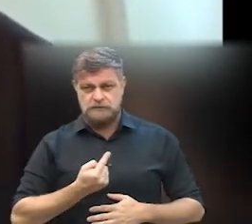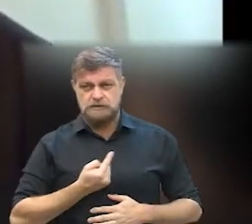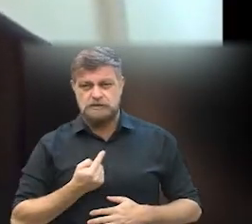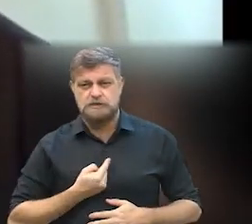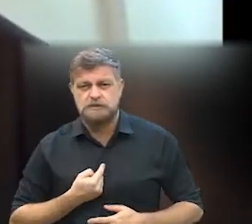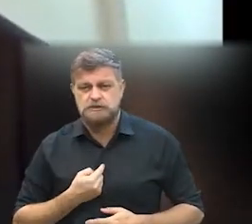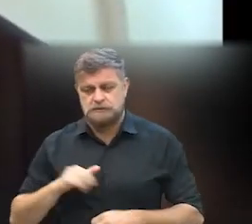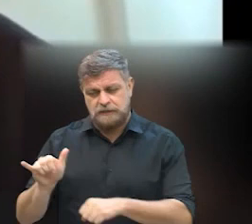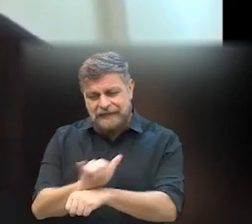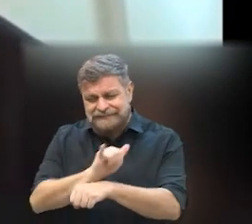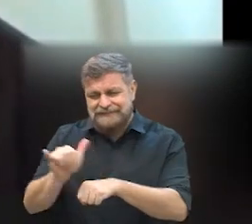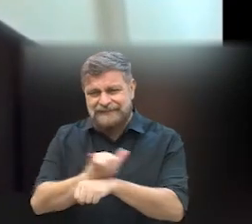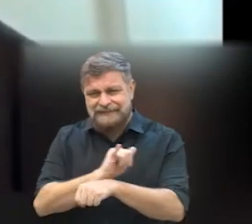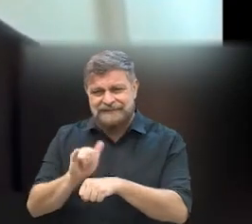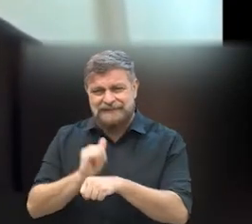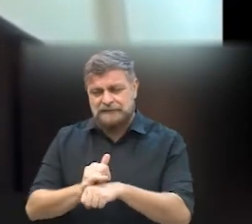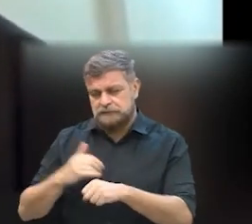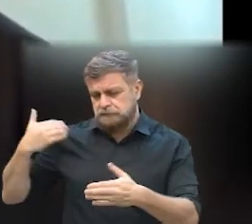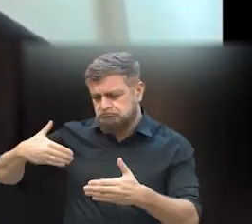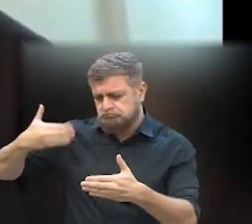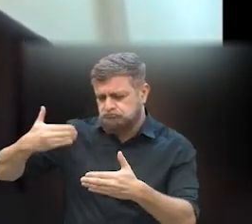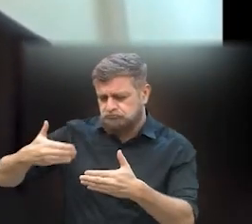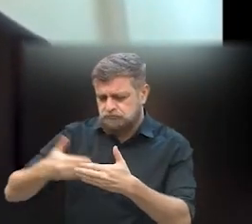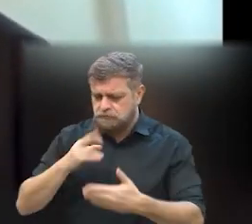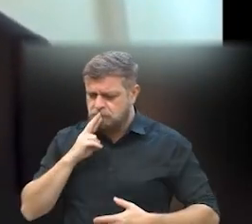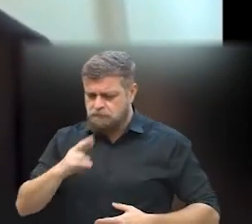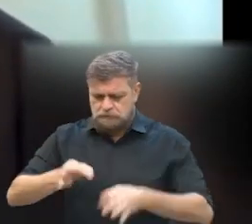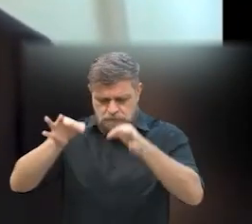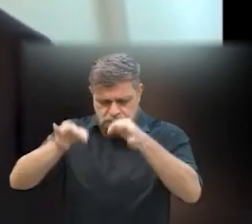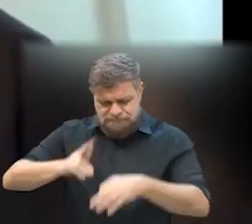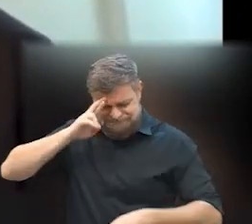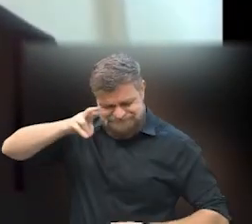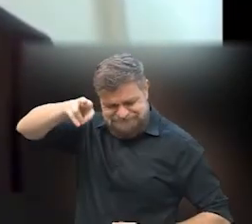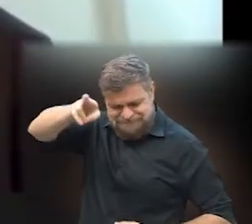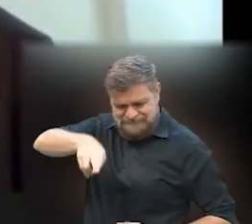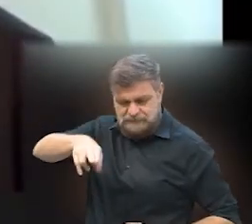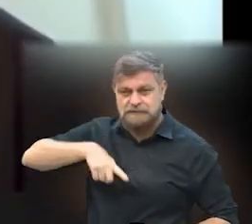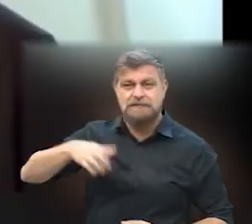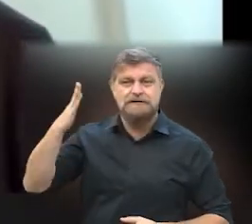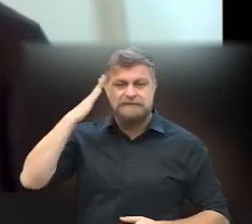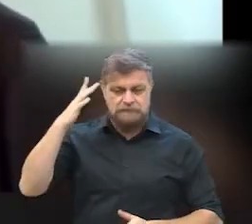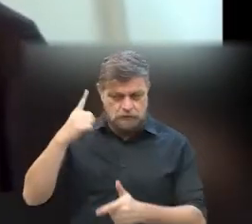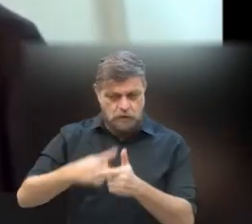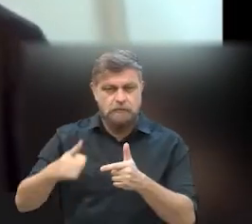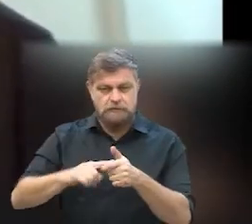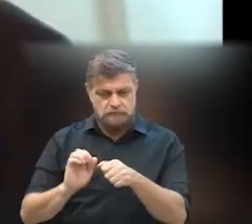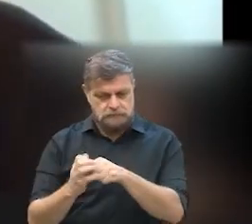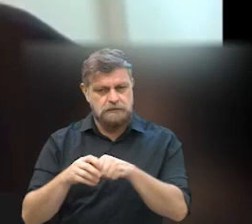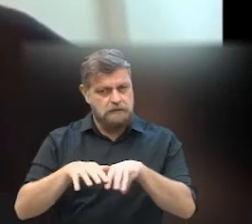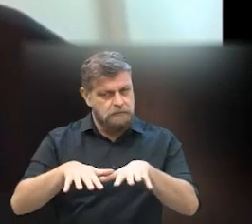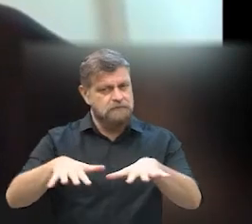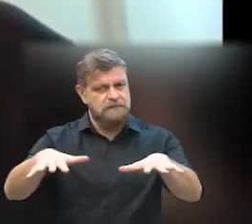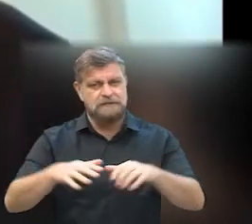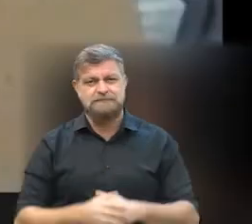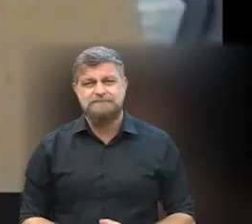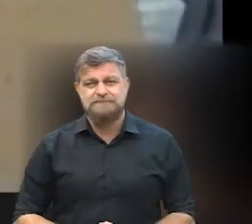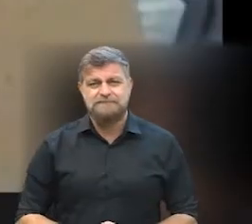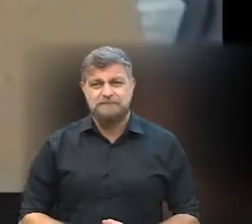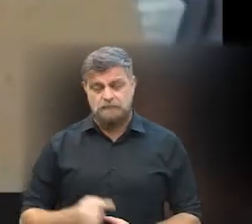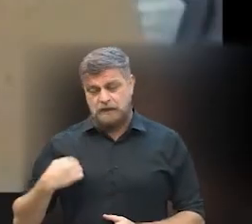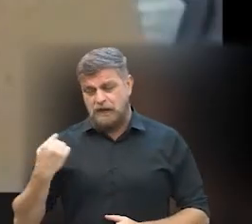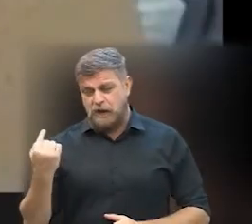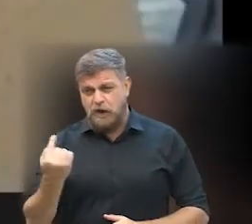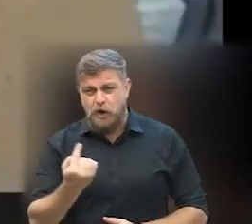tivesse tido desde o início uma resposta responsável, coerente, com a gravidade que a pandemia proporciona.